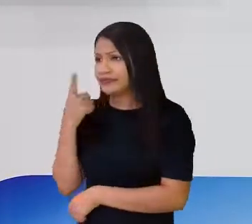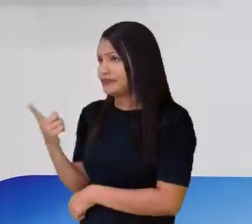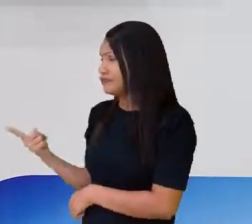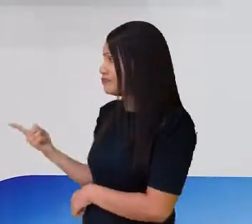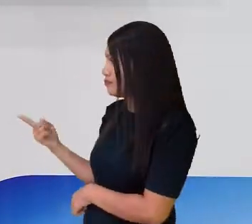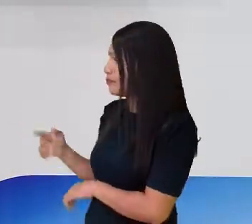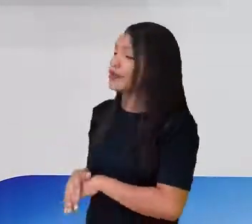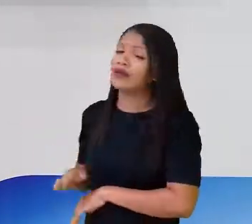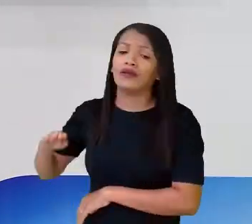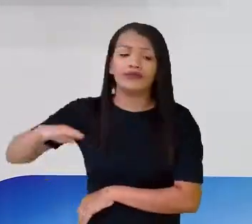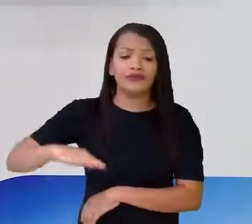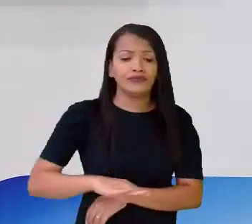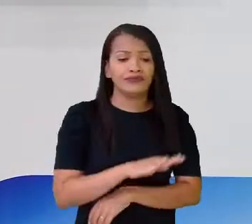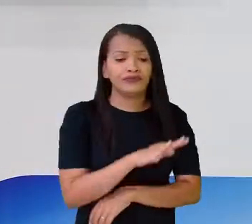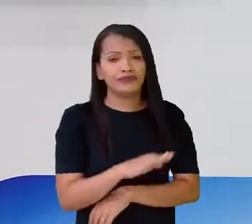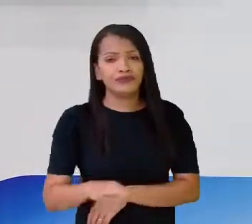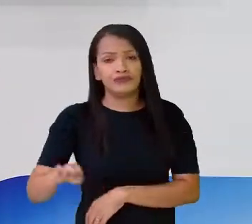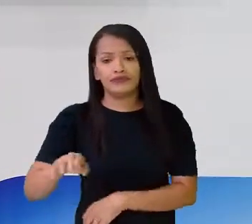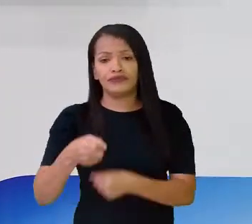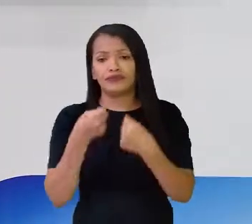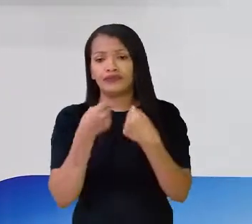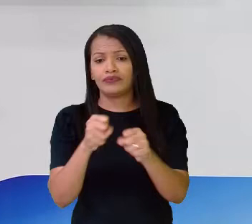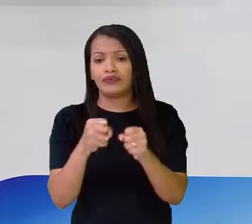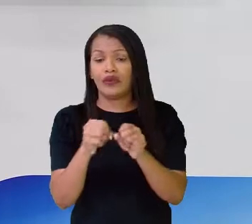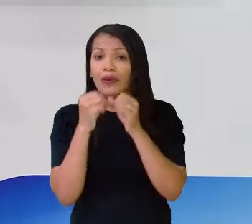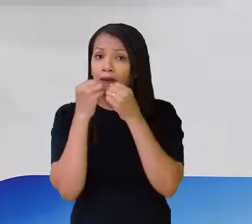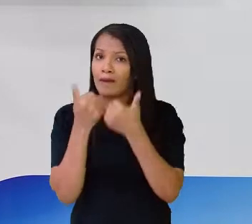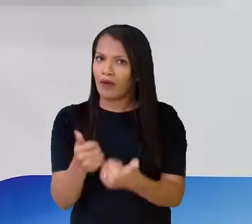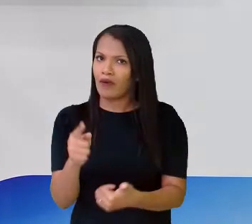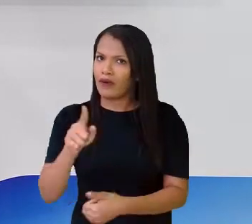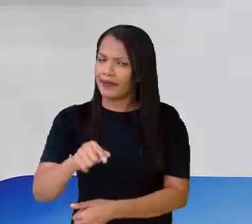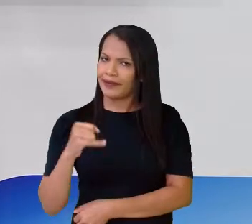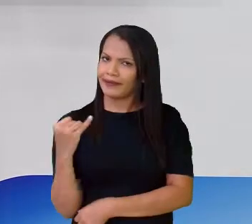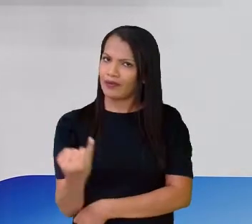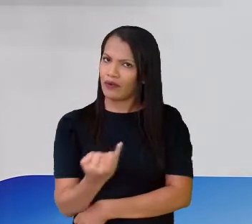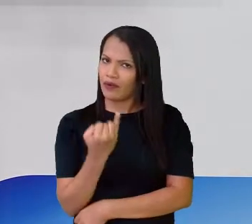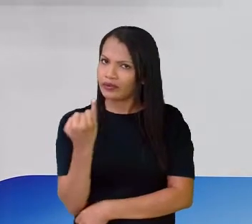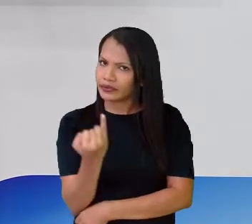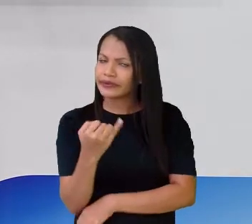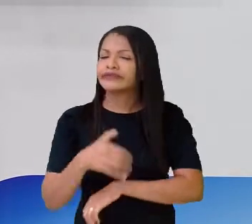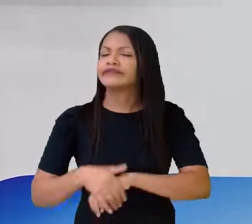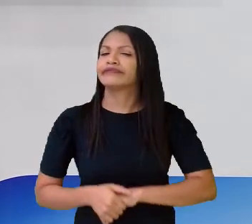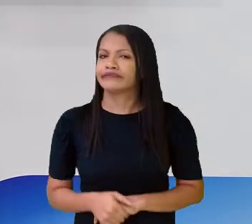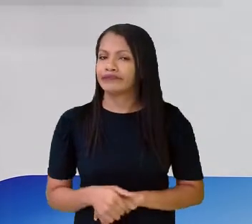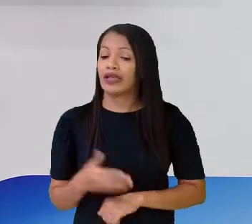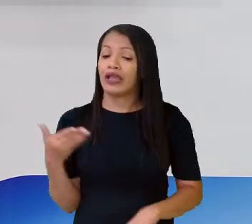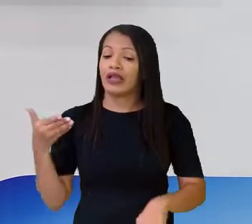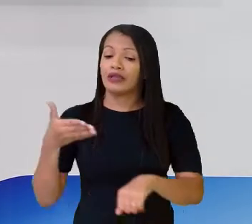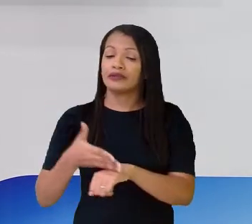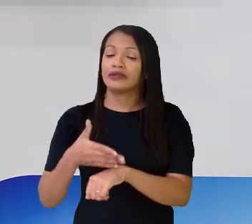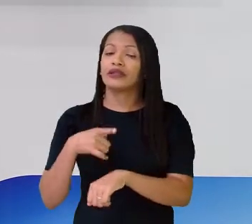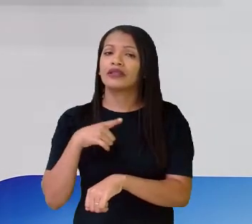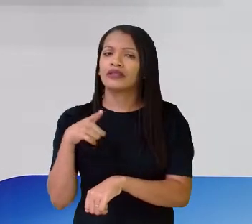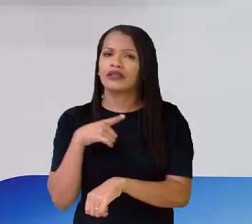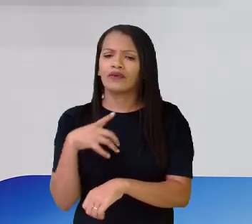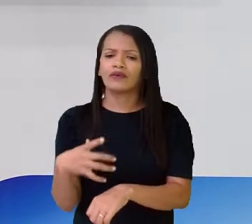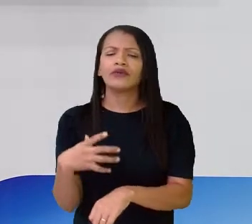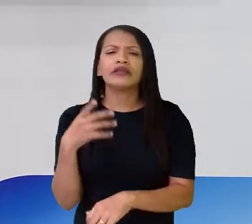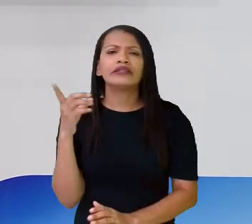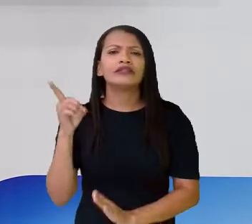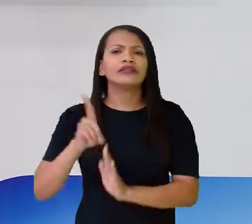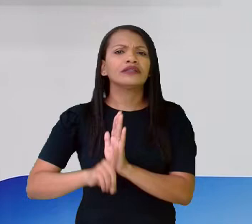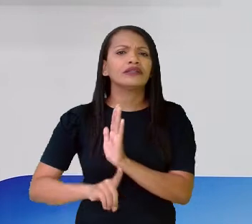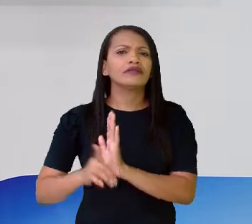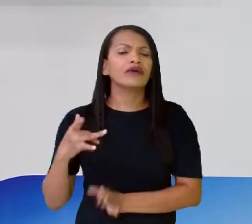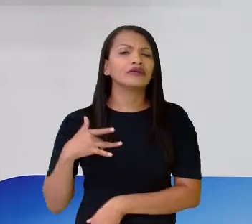transporte público de qualidade, que é fundamental. Acesso à saúde, gente,